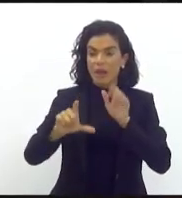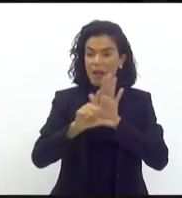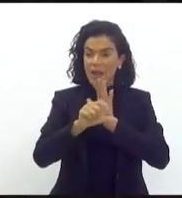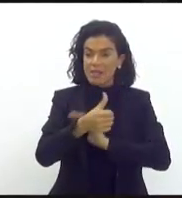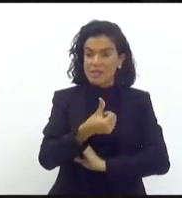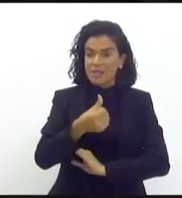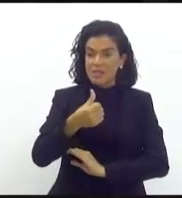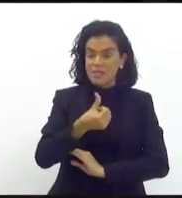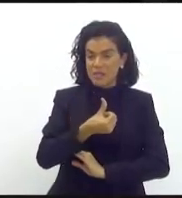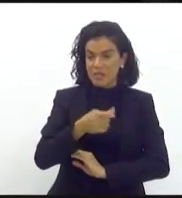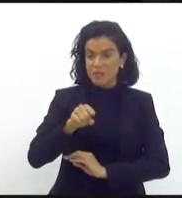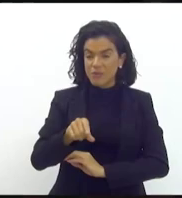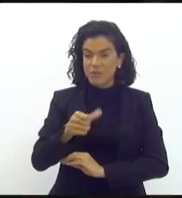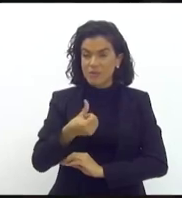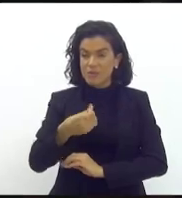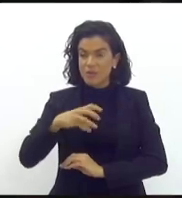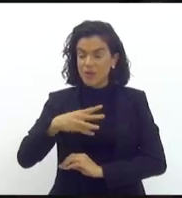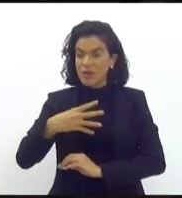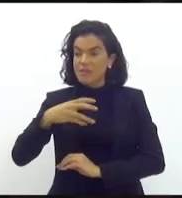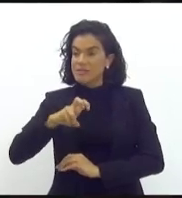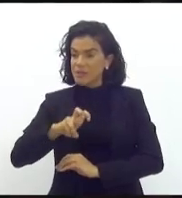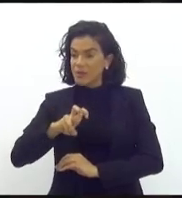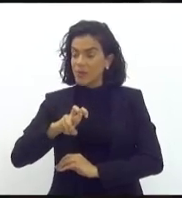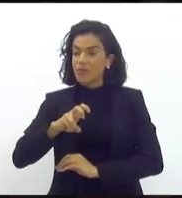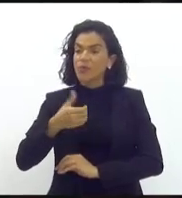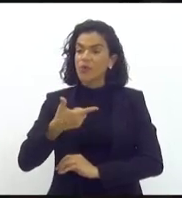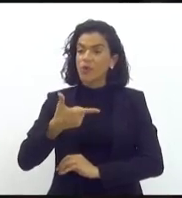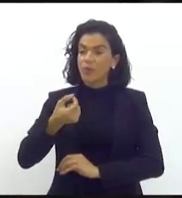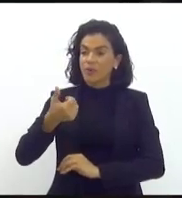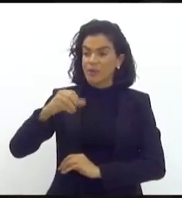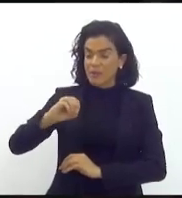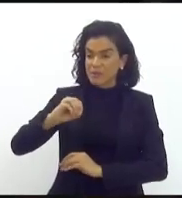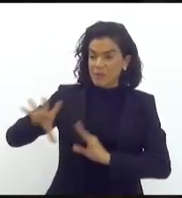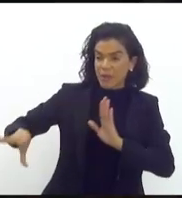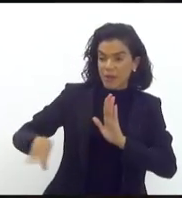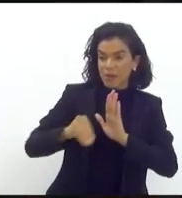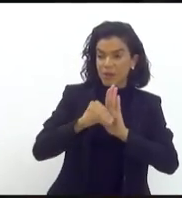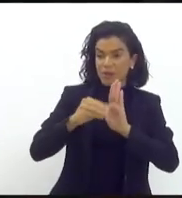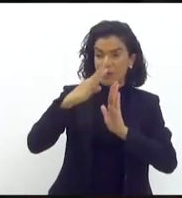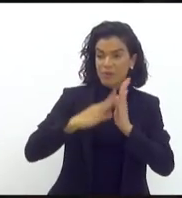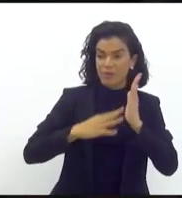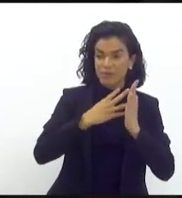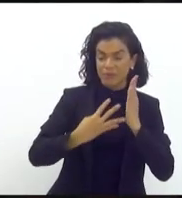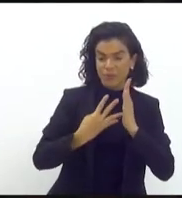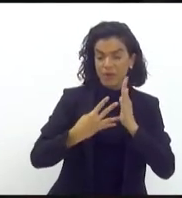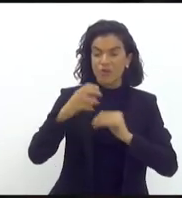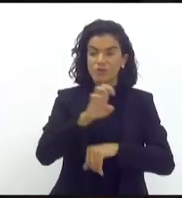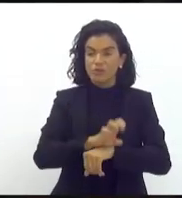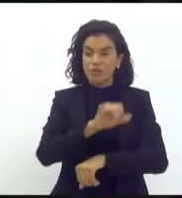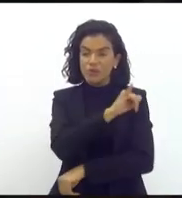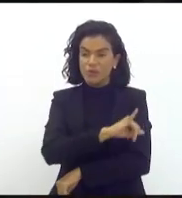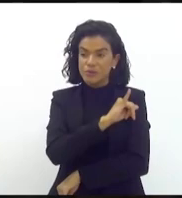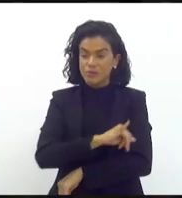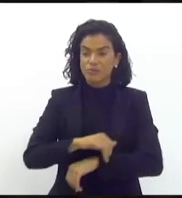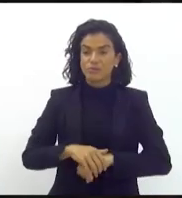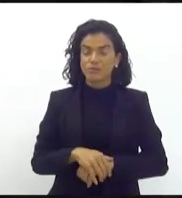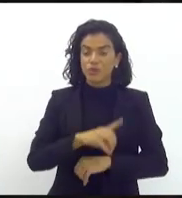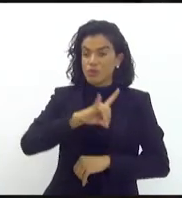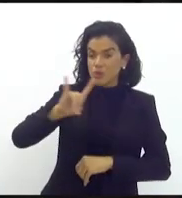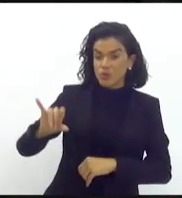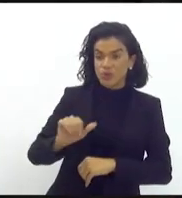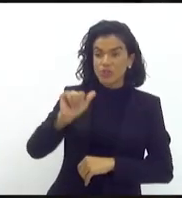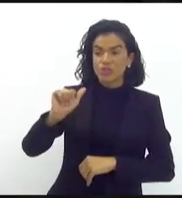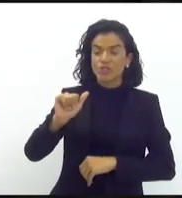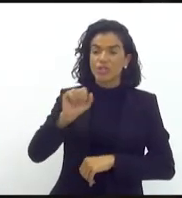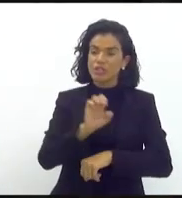5.645 de 6 de janeiro 2010 para incluir no calendário Oficial do Estado do Rio de Janeiro o dia